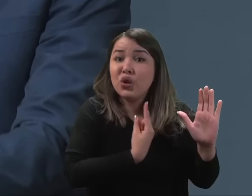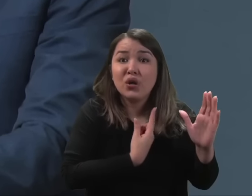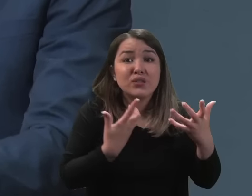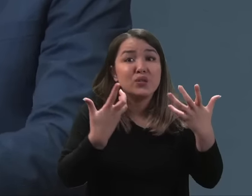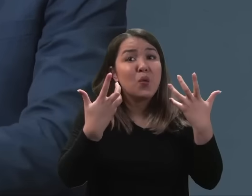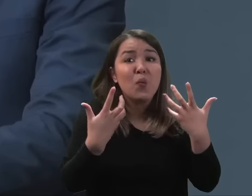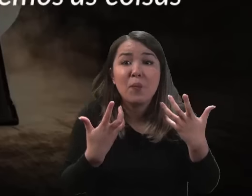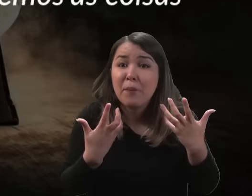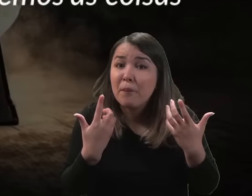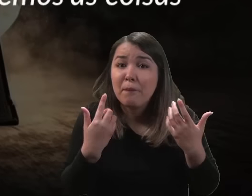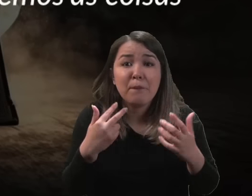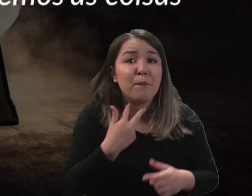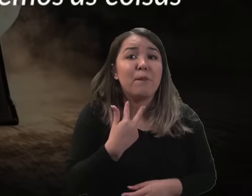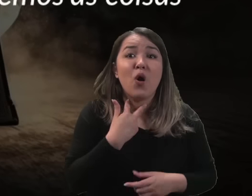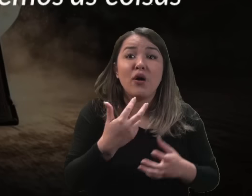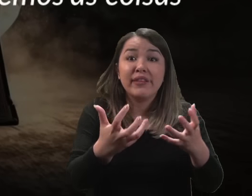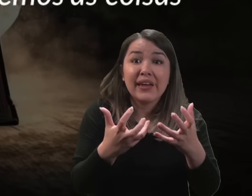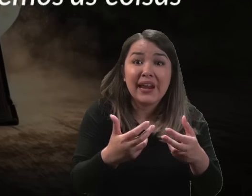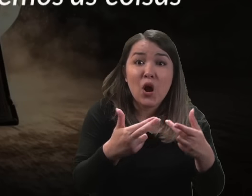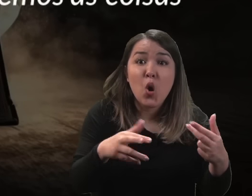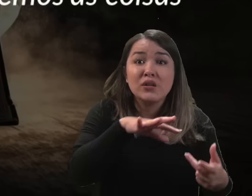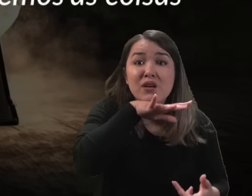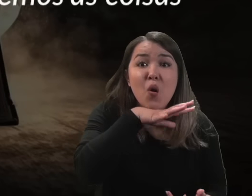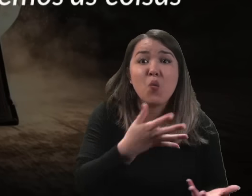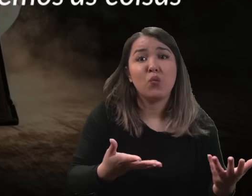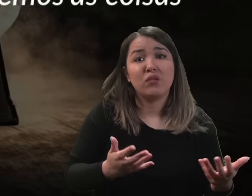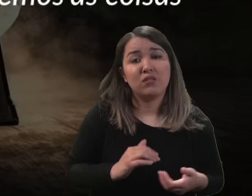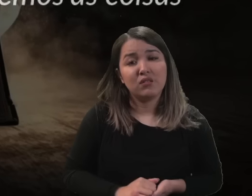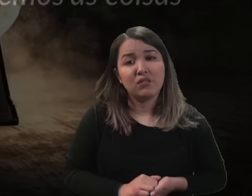más como eles cobiçaram